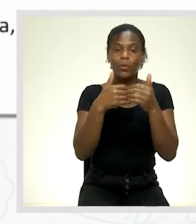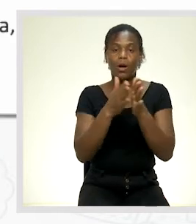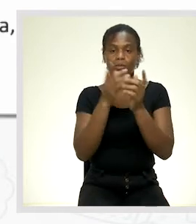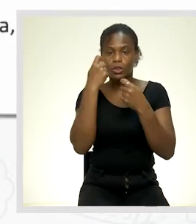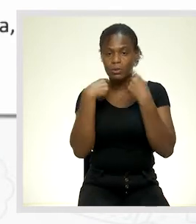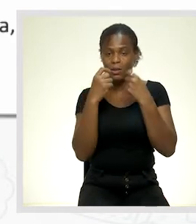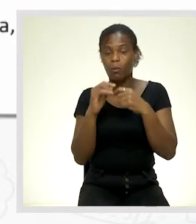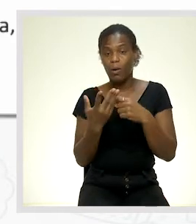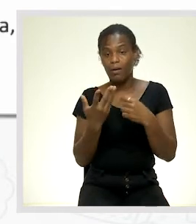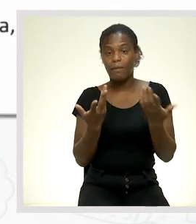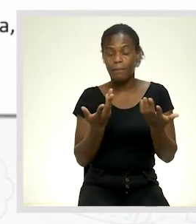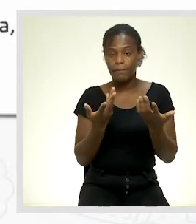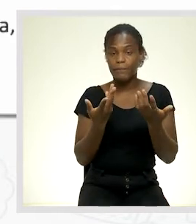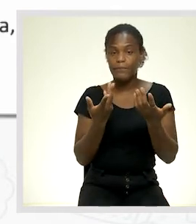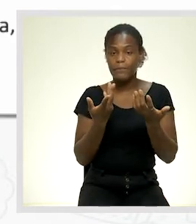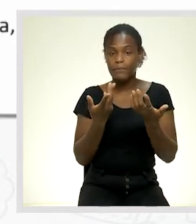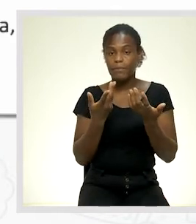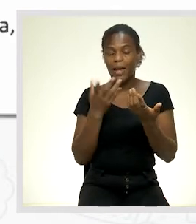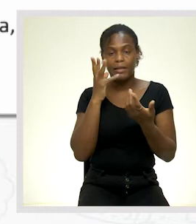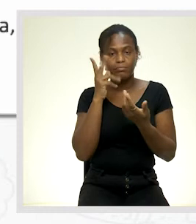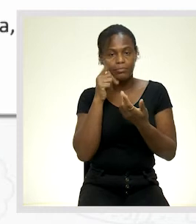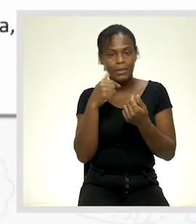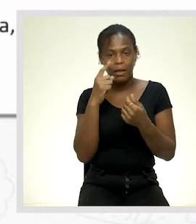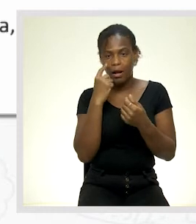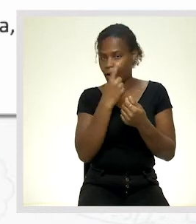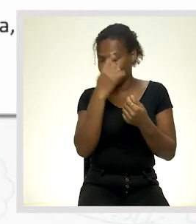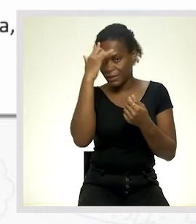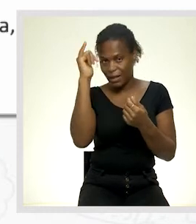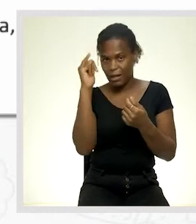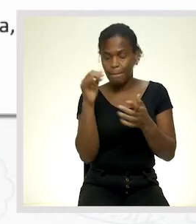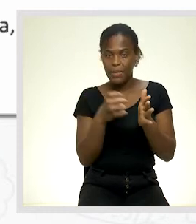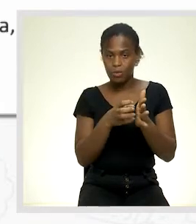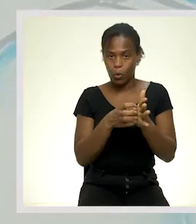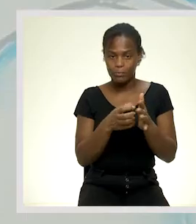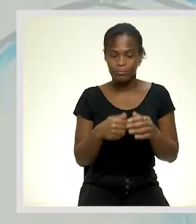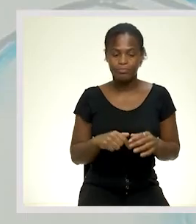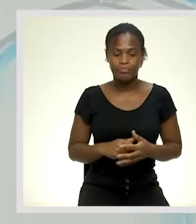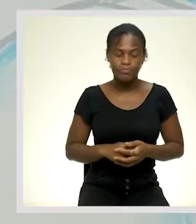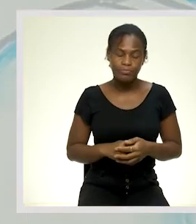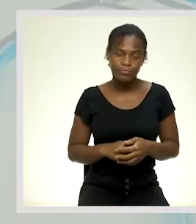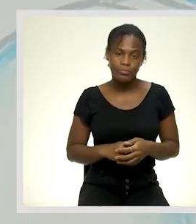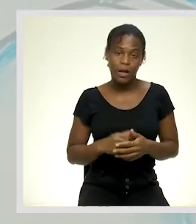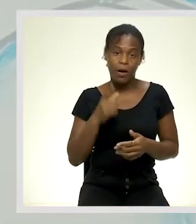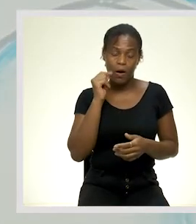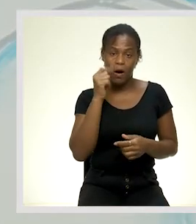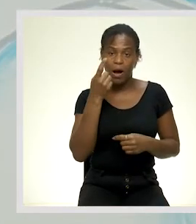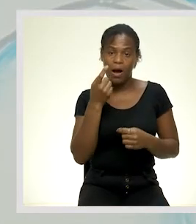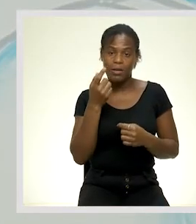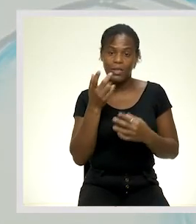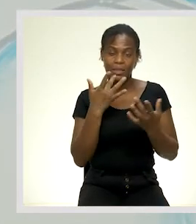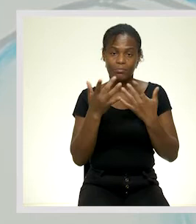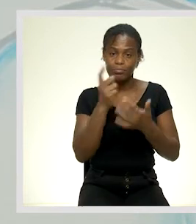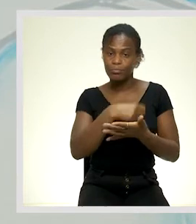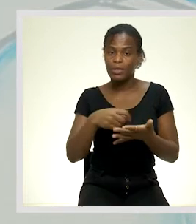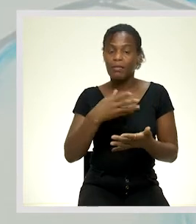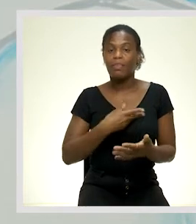expressão quando preliminarmente aquecidas pela visão pictórica. O ensaísta David Mourão